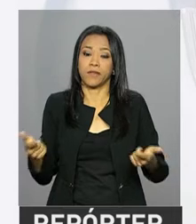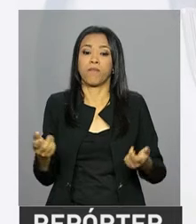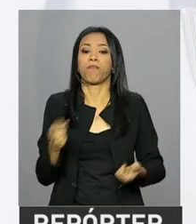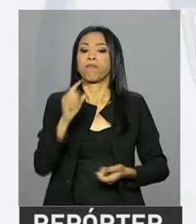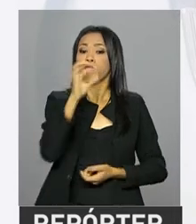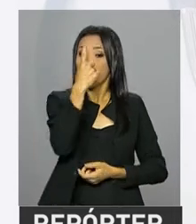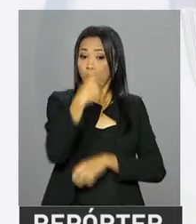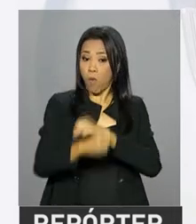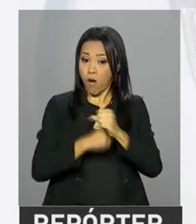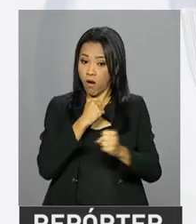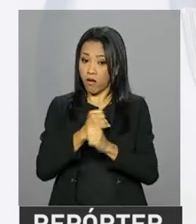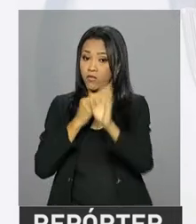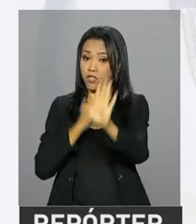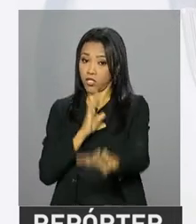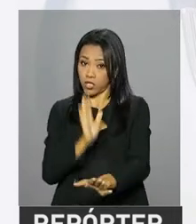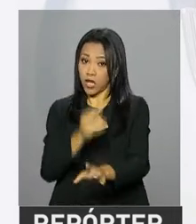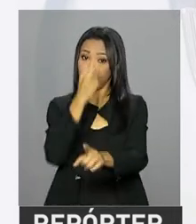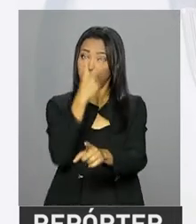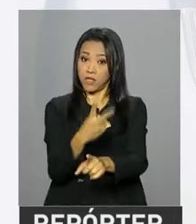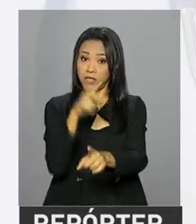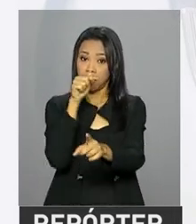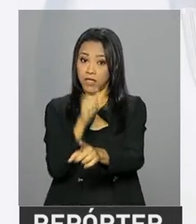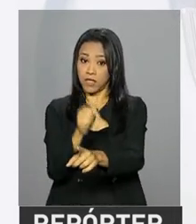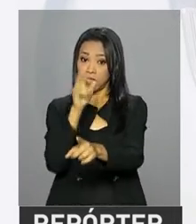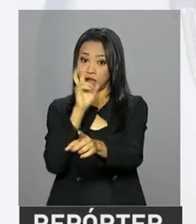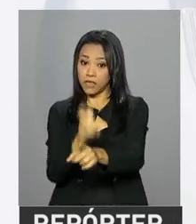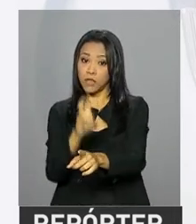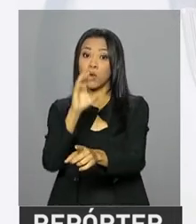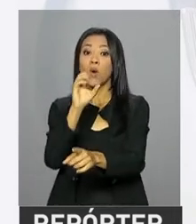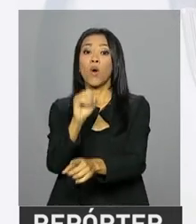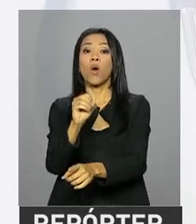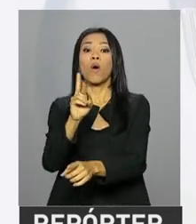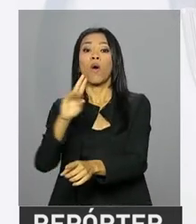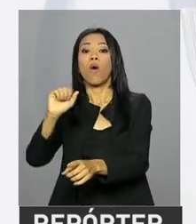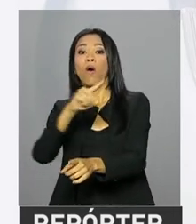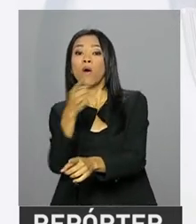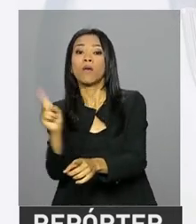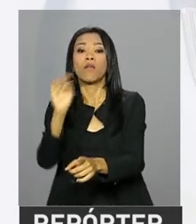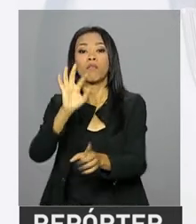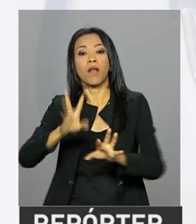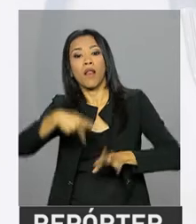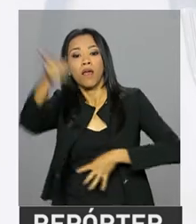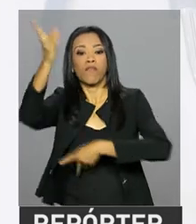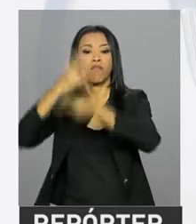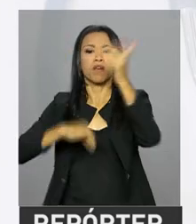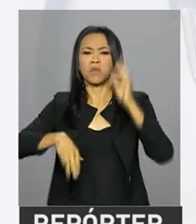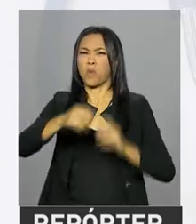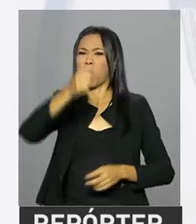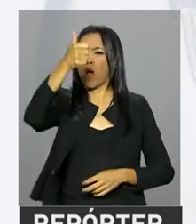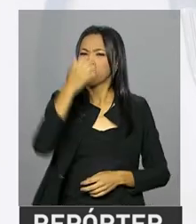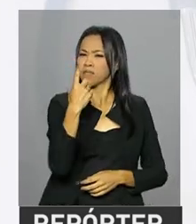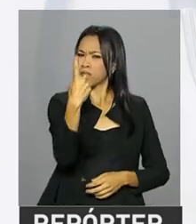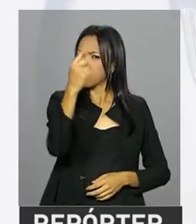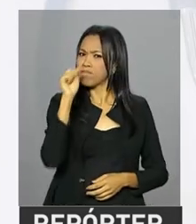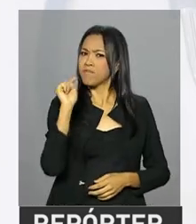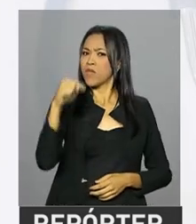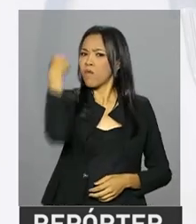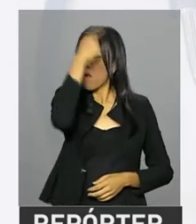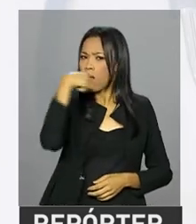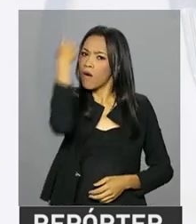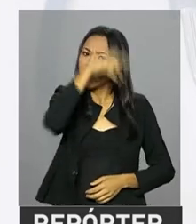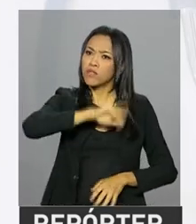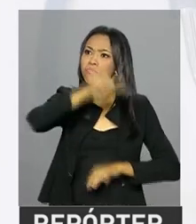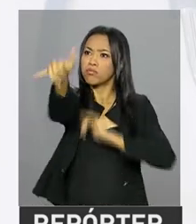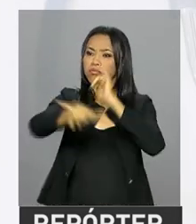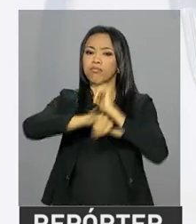transportou 275 órgãos para doação em quase mil horas de voo pelo país para se ter uma ideia entre